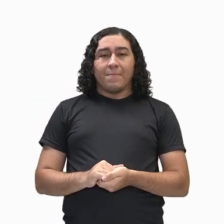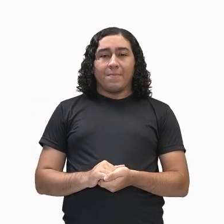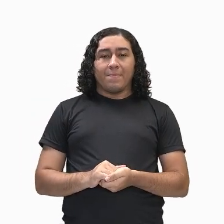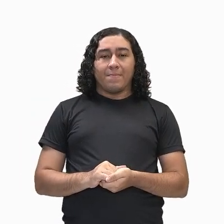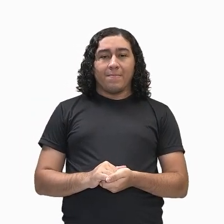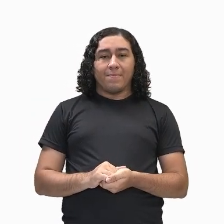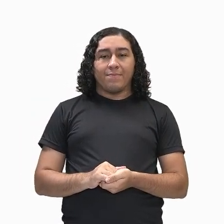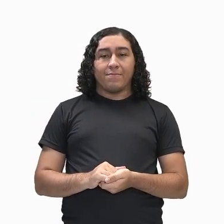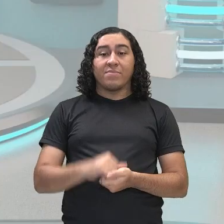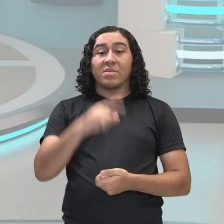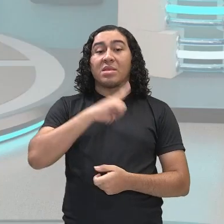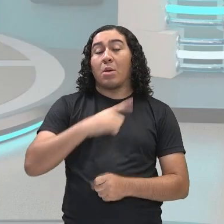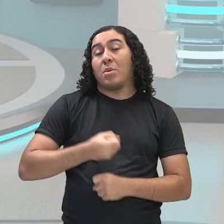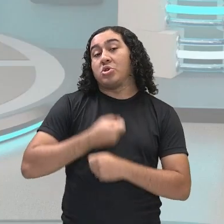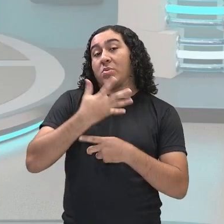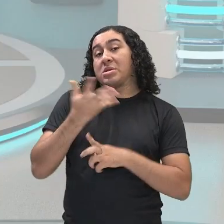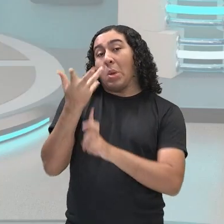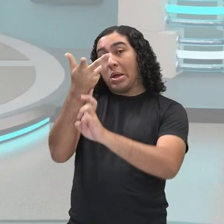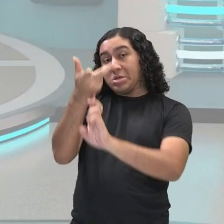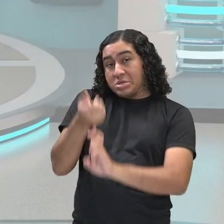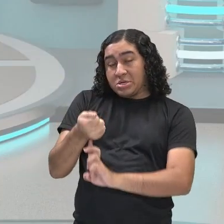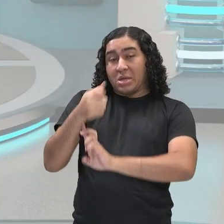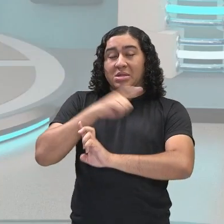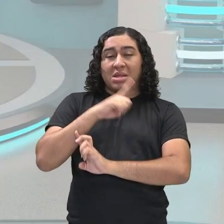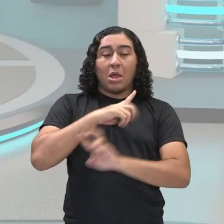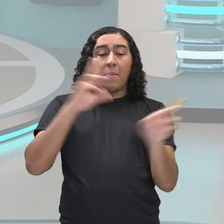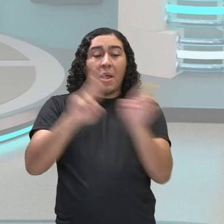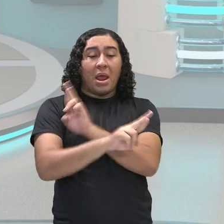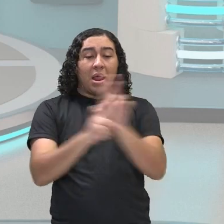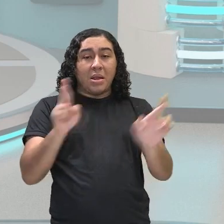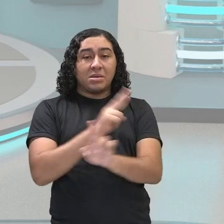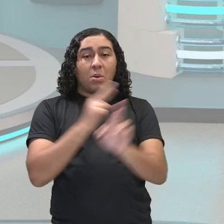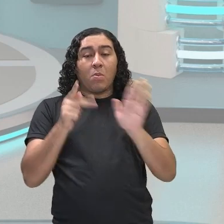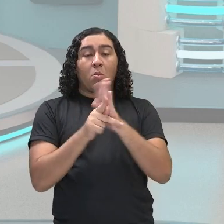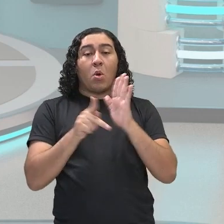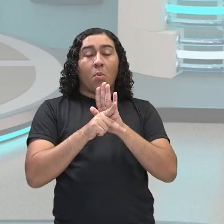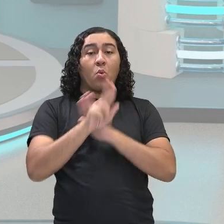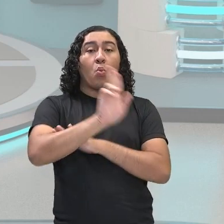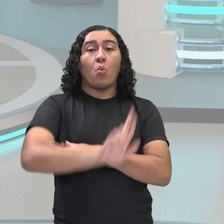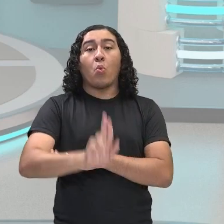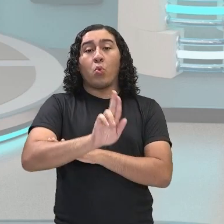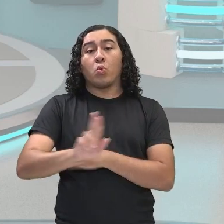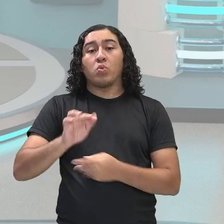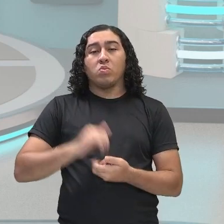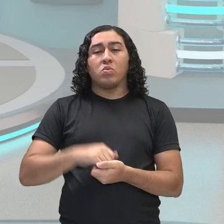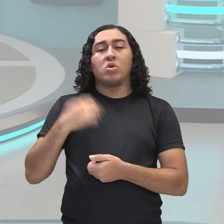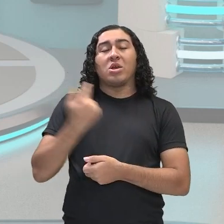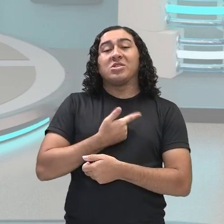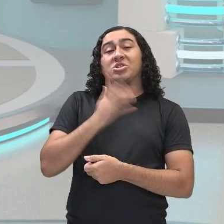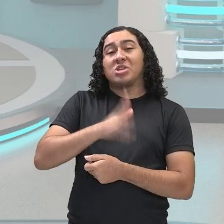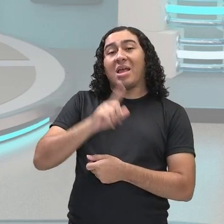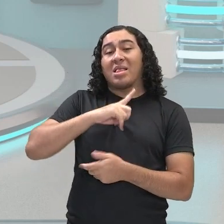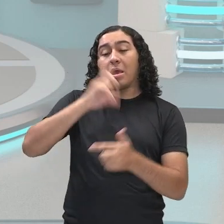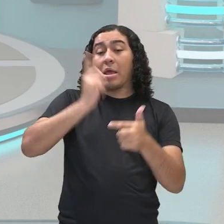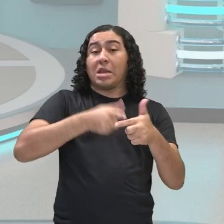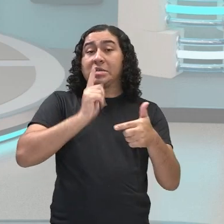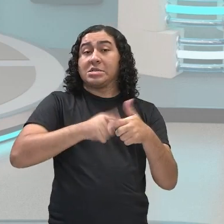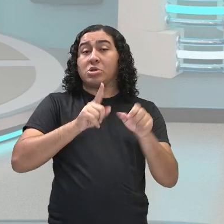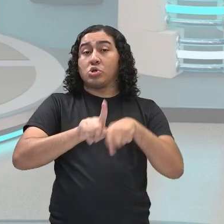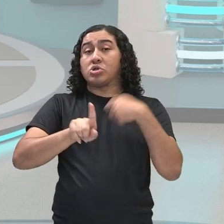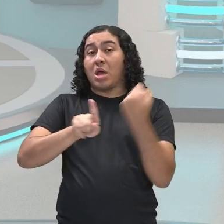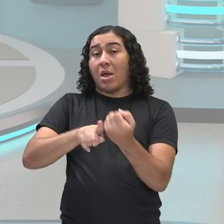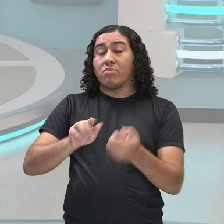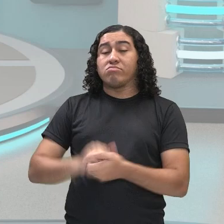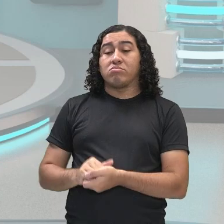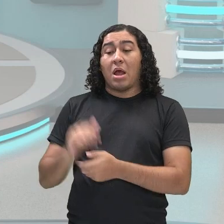uma produção artística que tem uma relação com o consumo. Aí a gente já entra com uma crítica social, né? Os